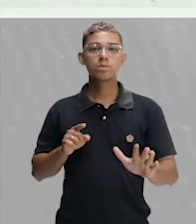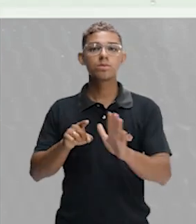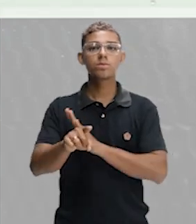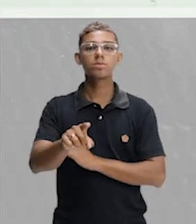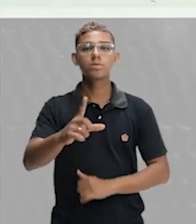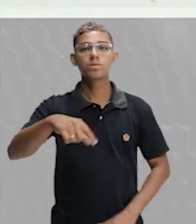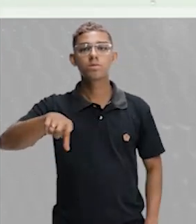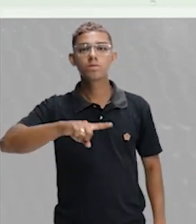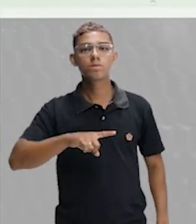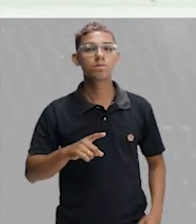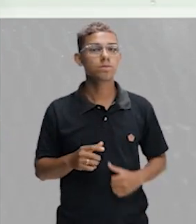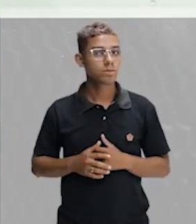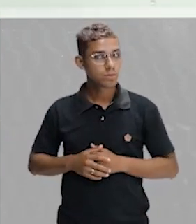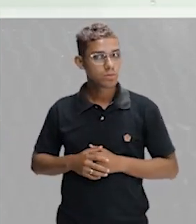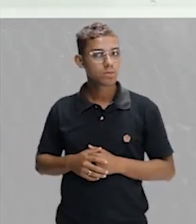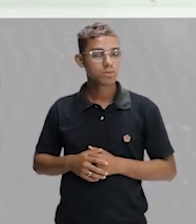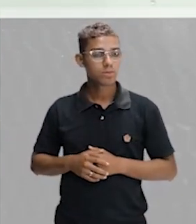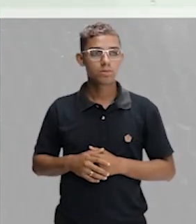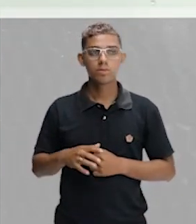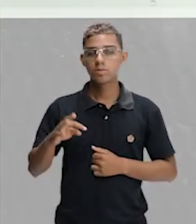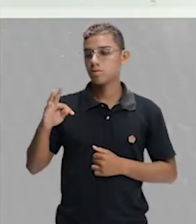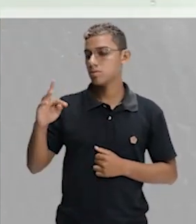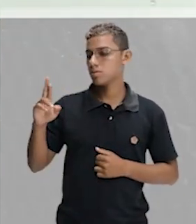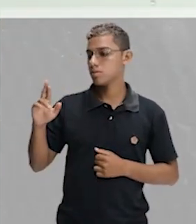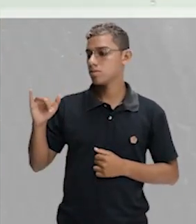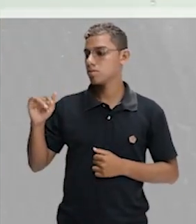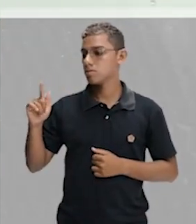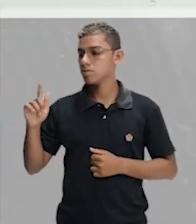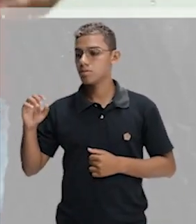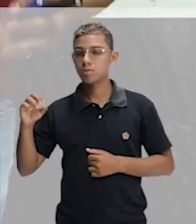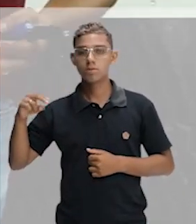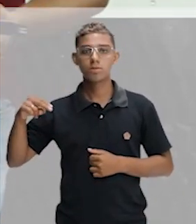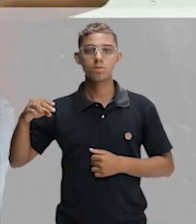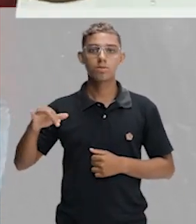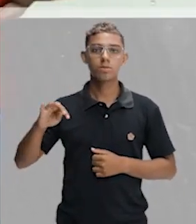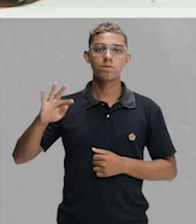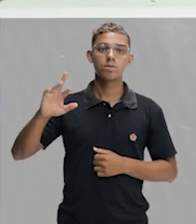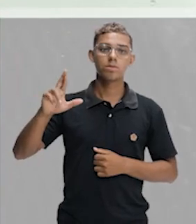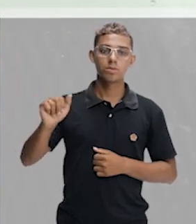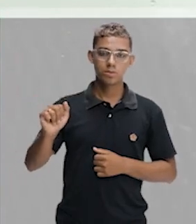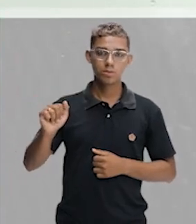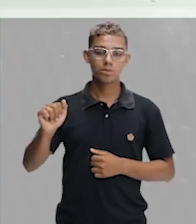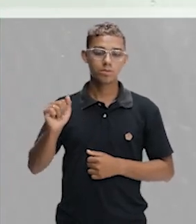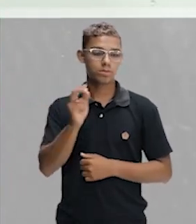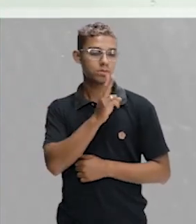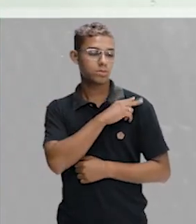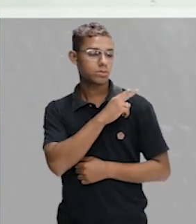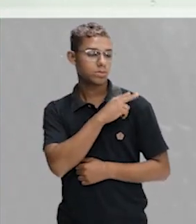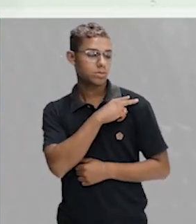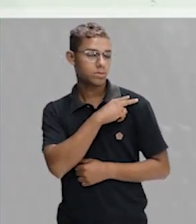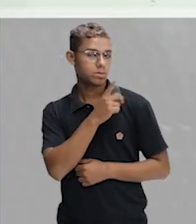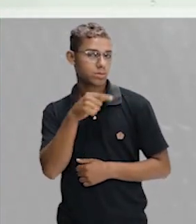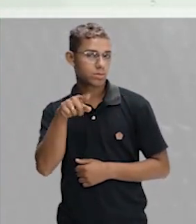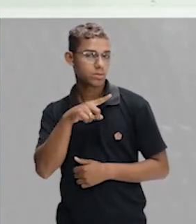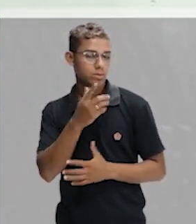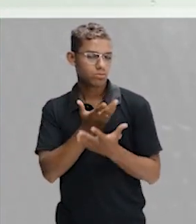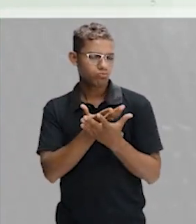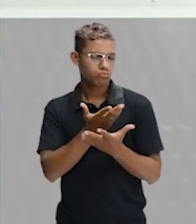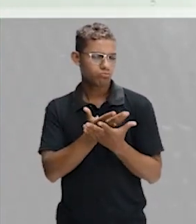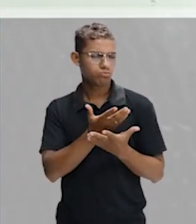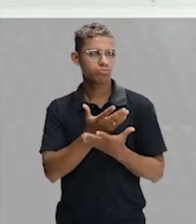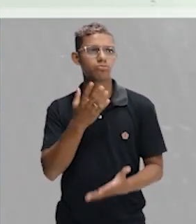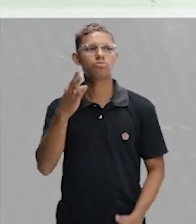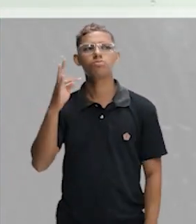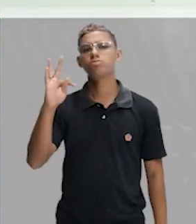para vocês lá da trigonometria da segunda série que vocês estudaram a tangente de 90